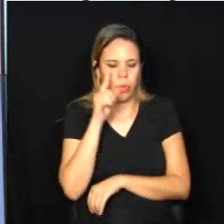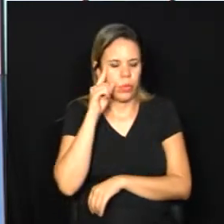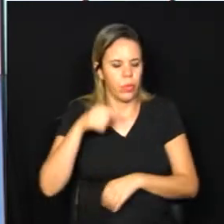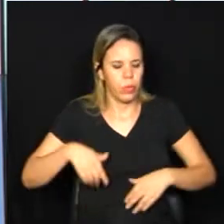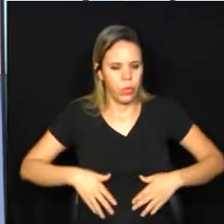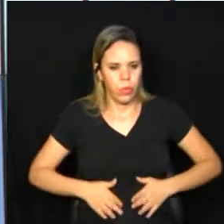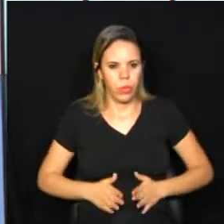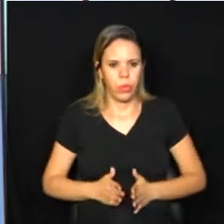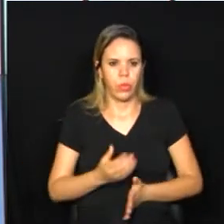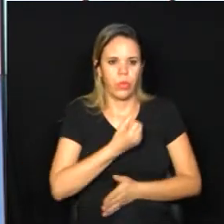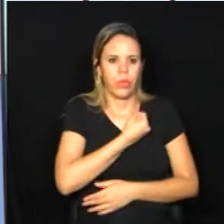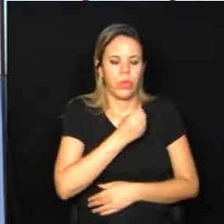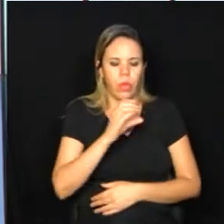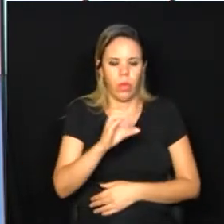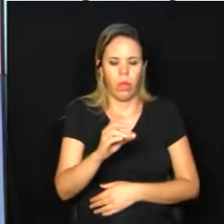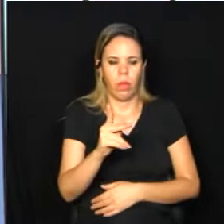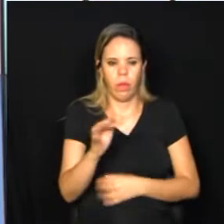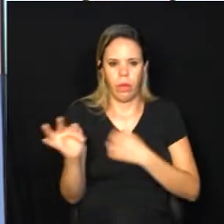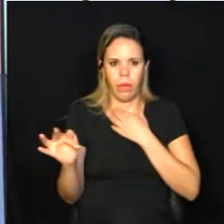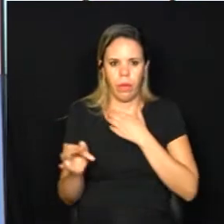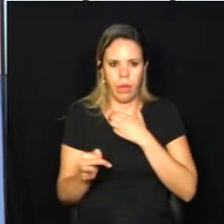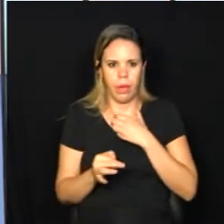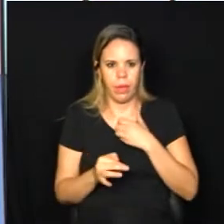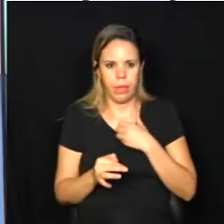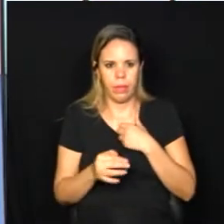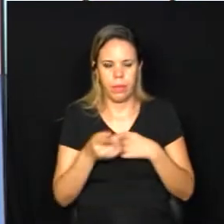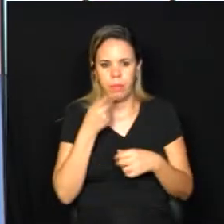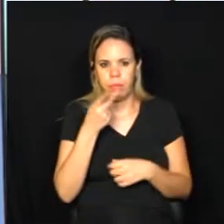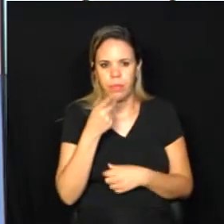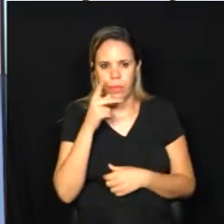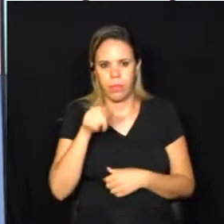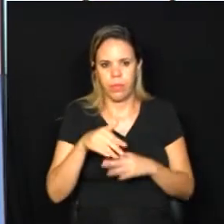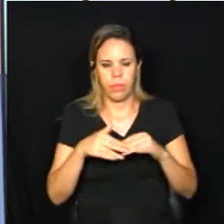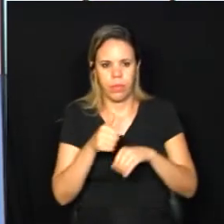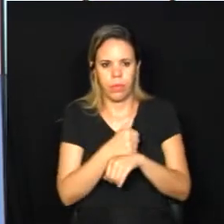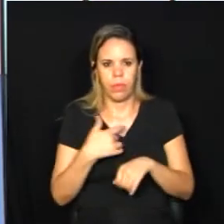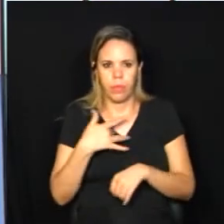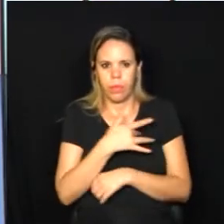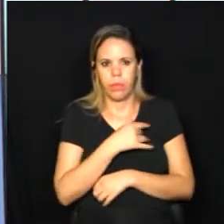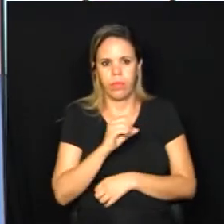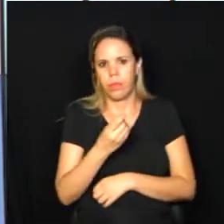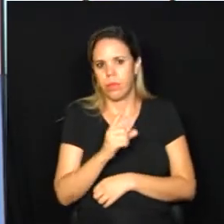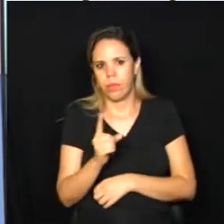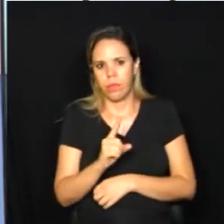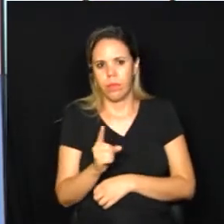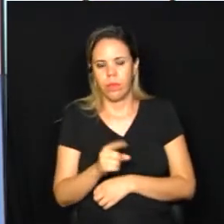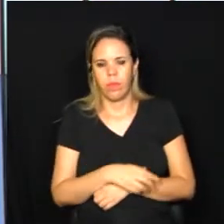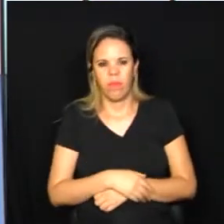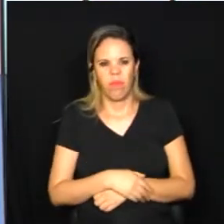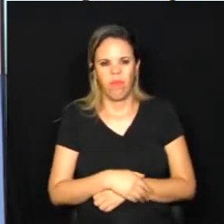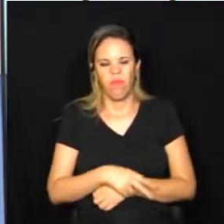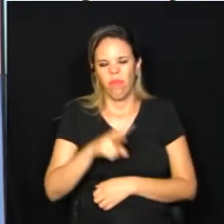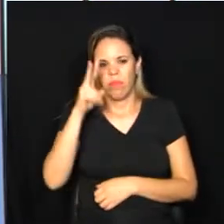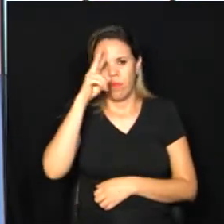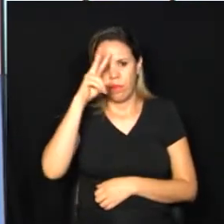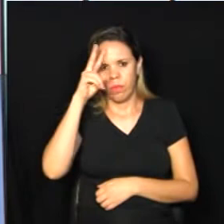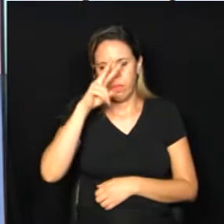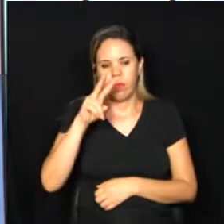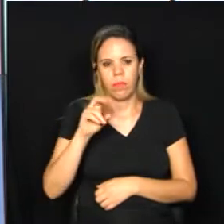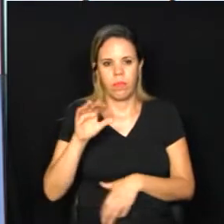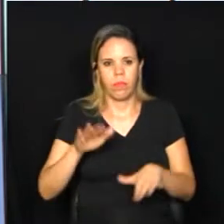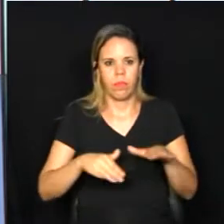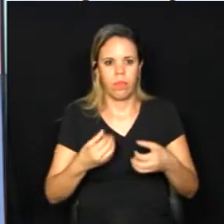nascimento, o número do CPF e dizer se é profissional de saúde ou não. Lembrando que todas